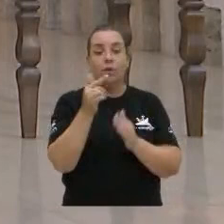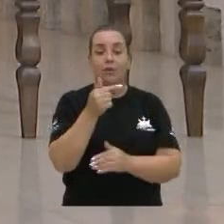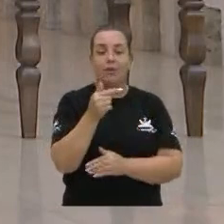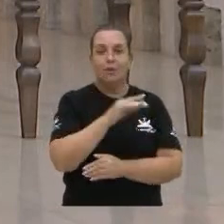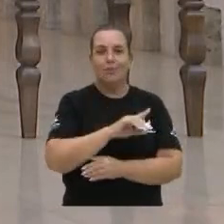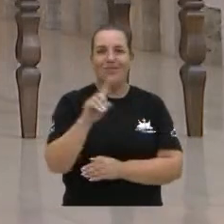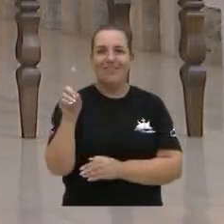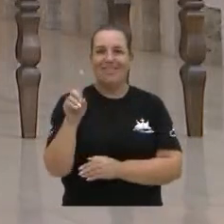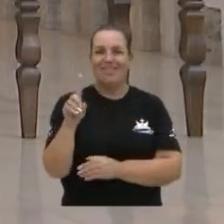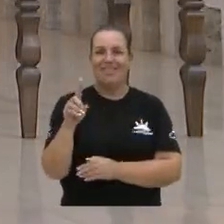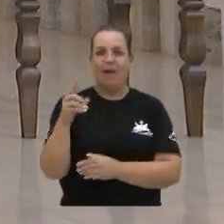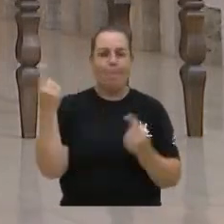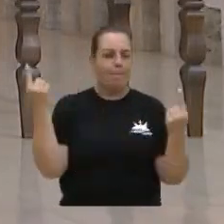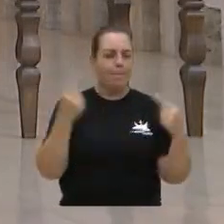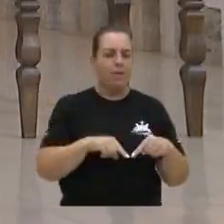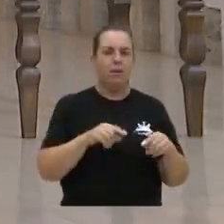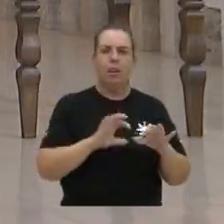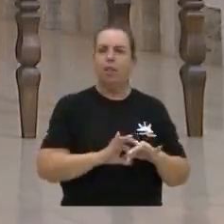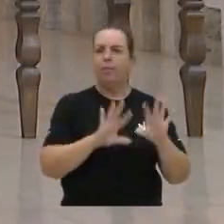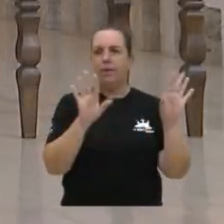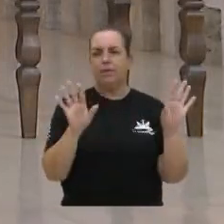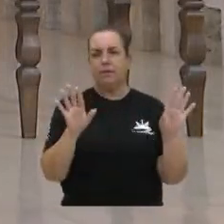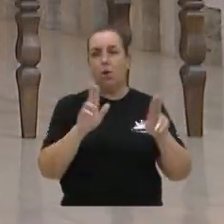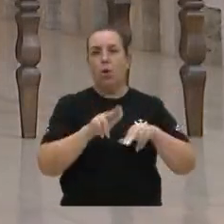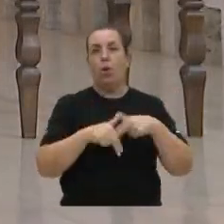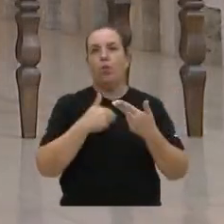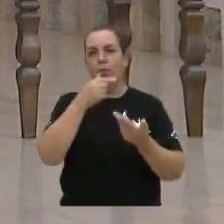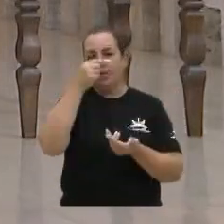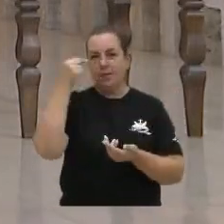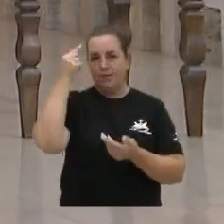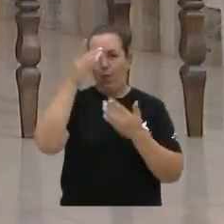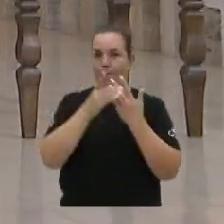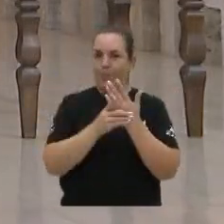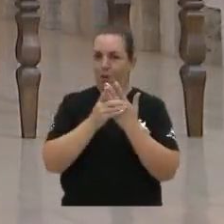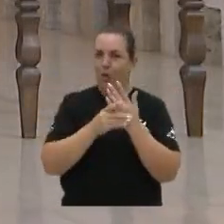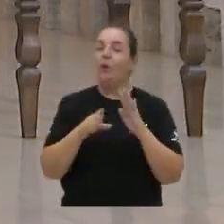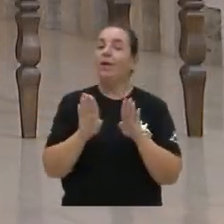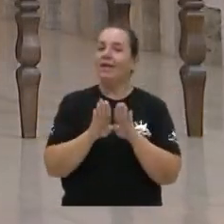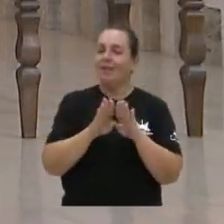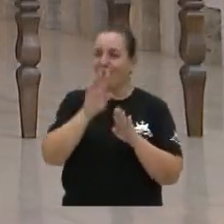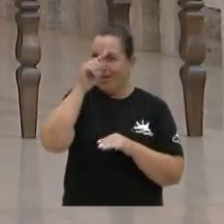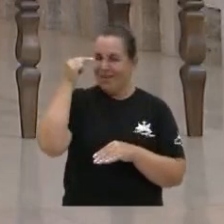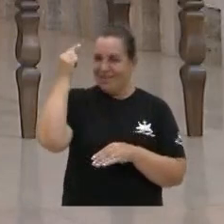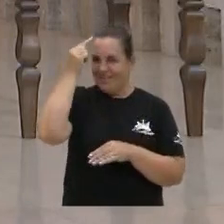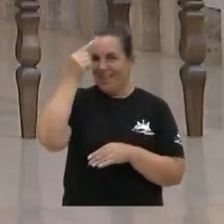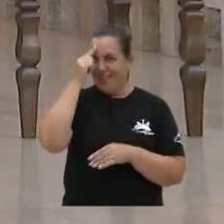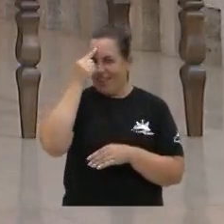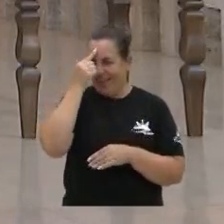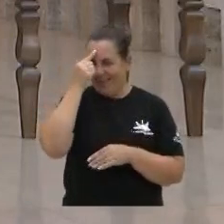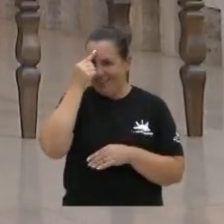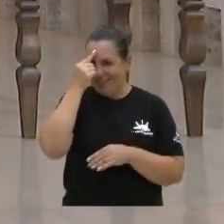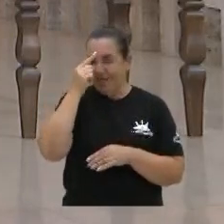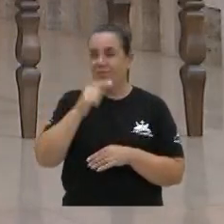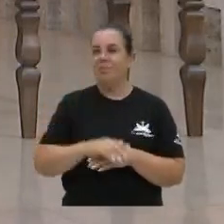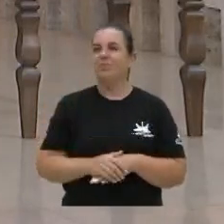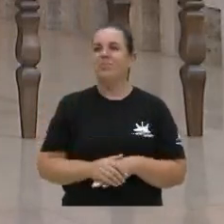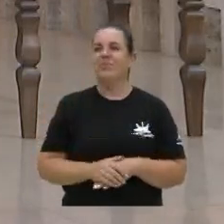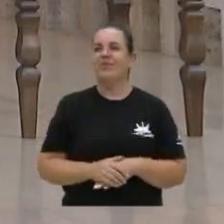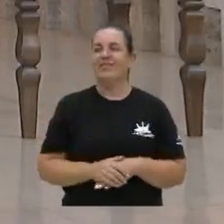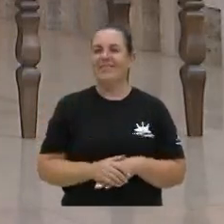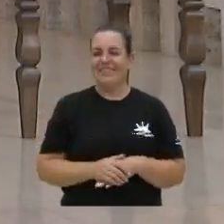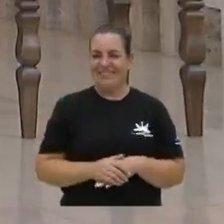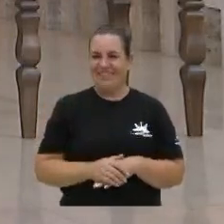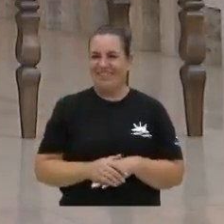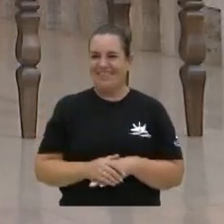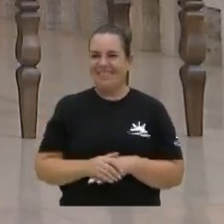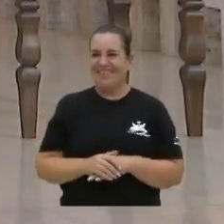dia, batalha e libertação, por intercessão de São Pio, por intercessão de